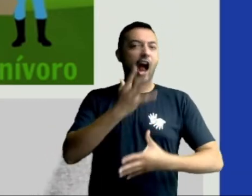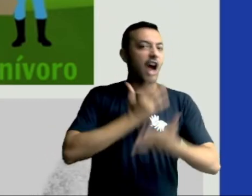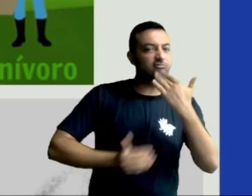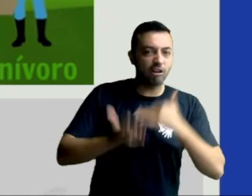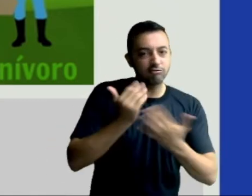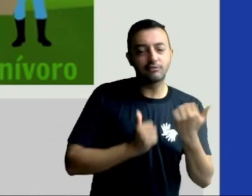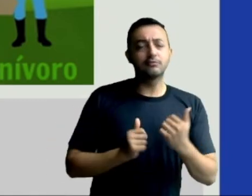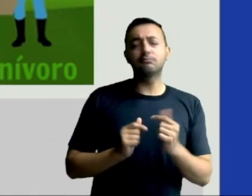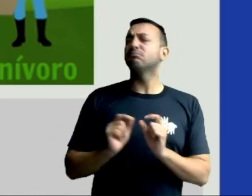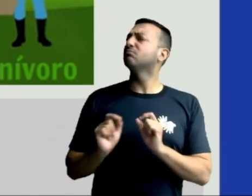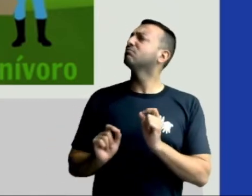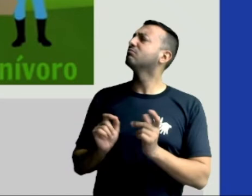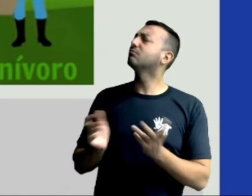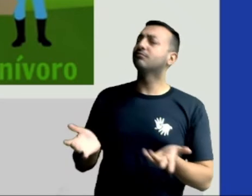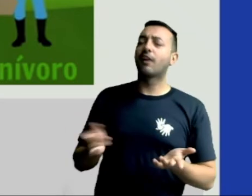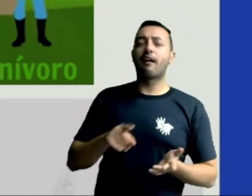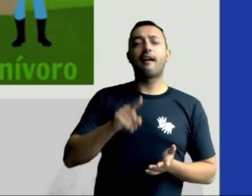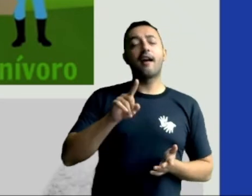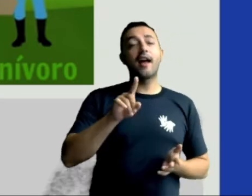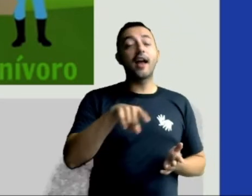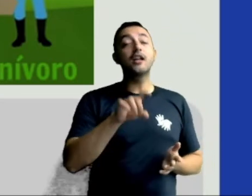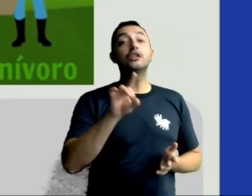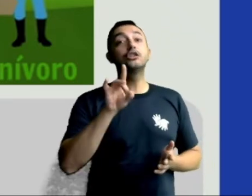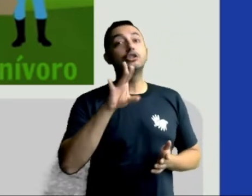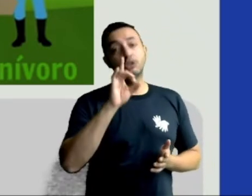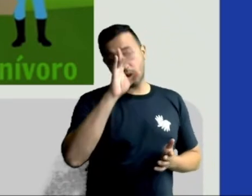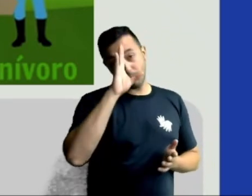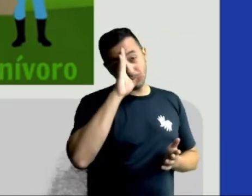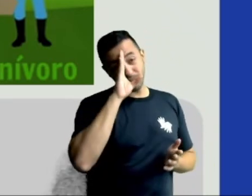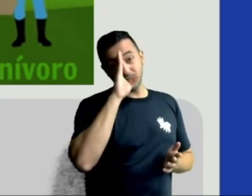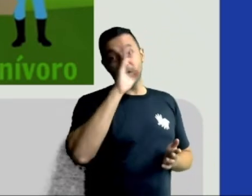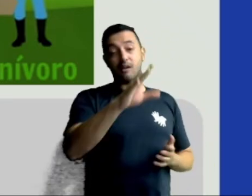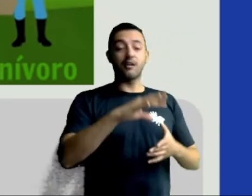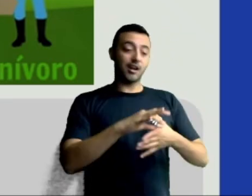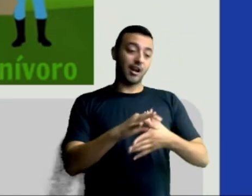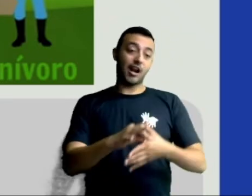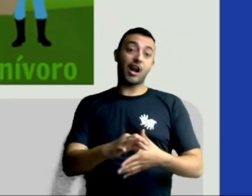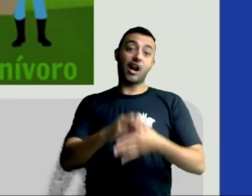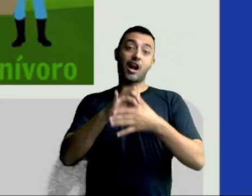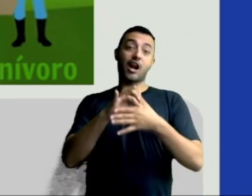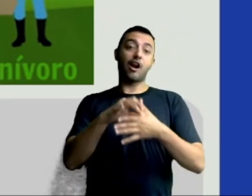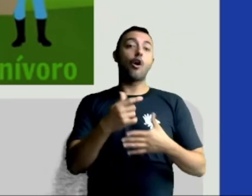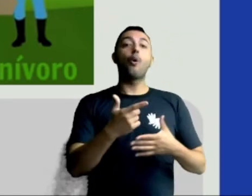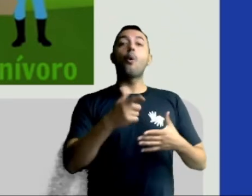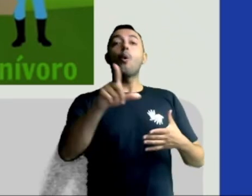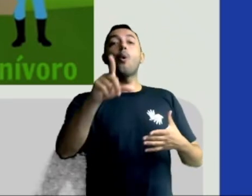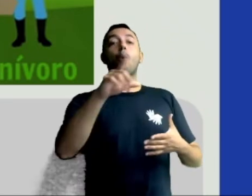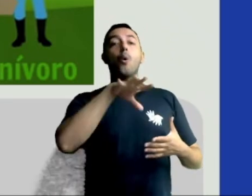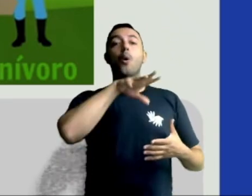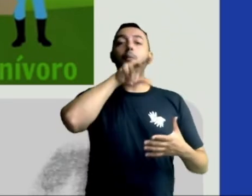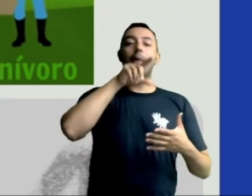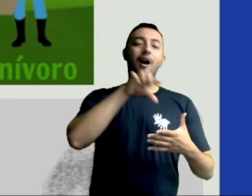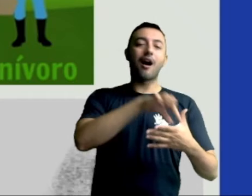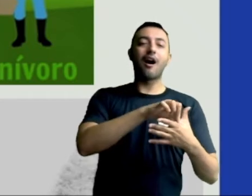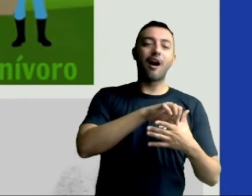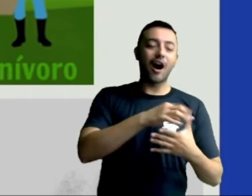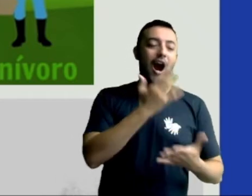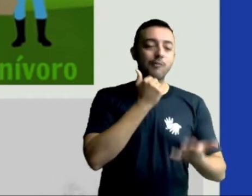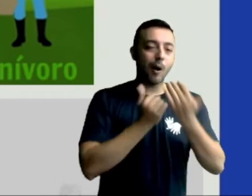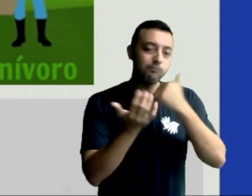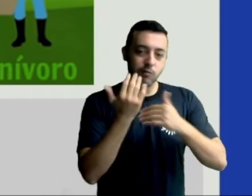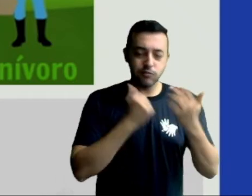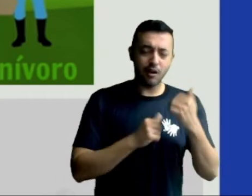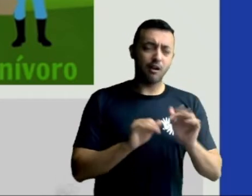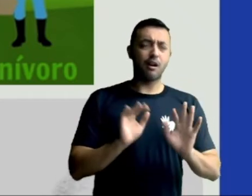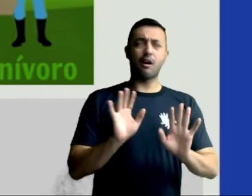isso, professora? São animais que só se alimentam de carne de outros animais. Ah,